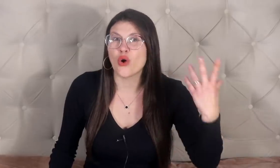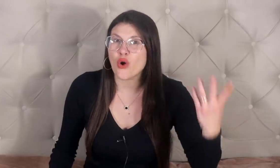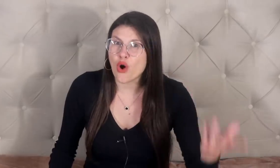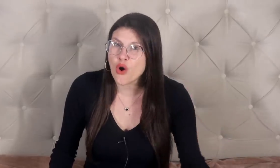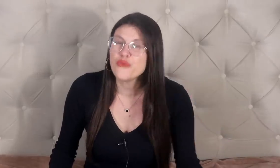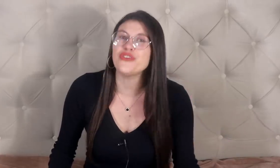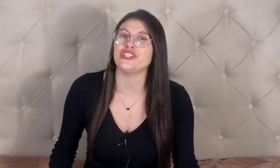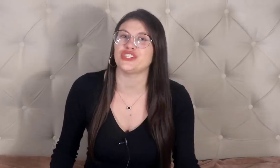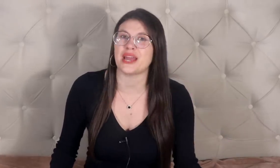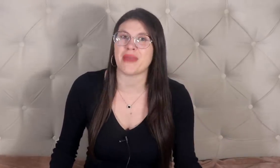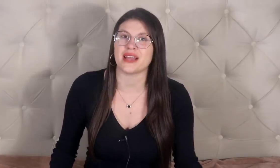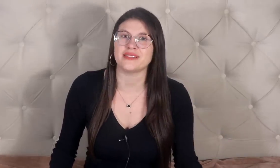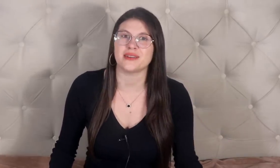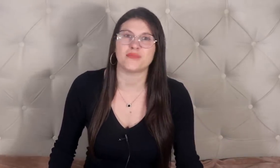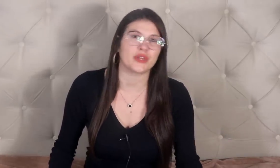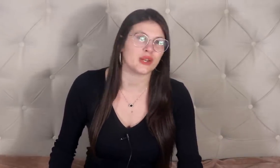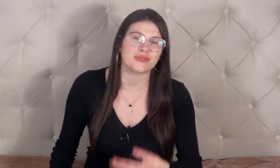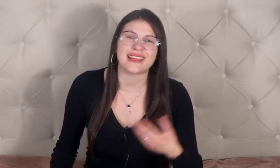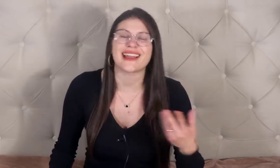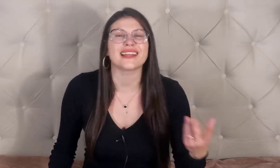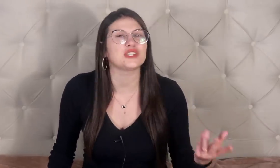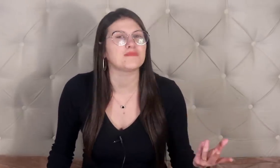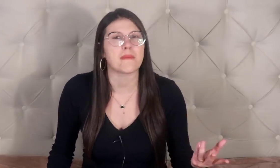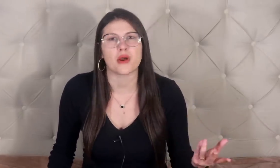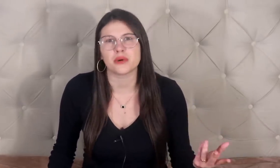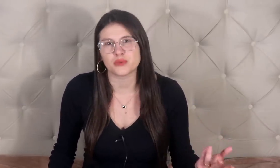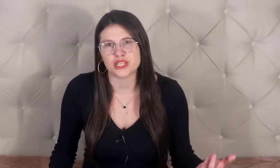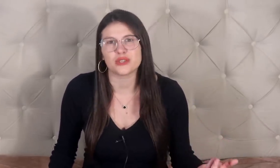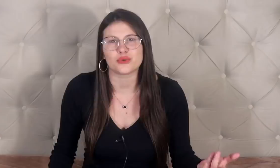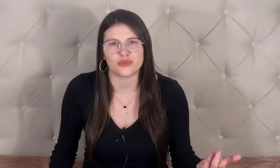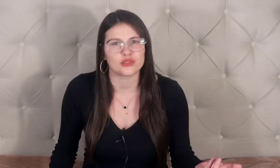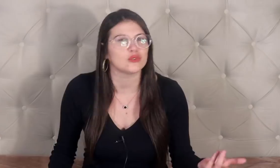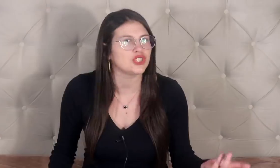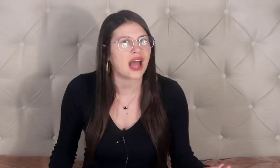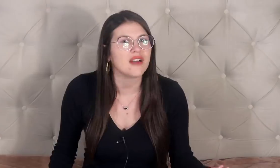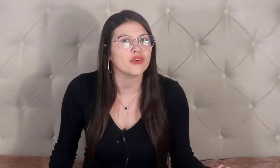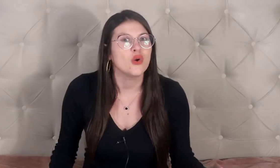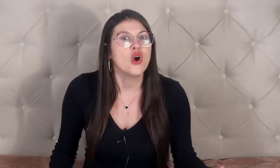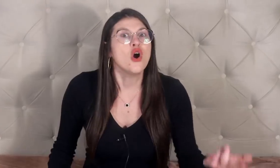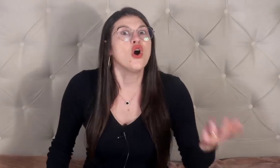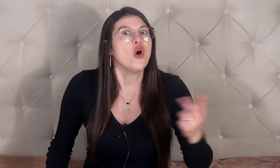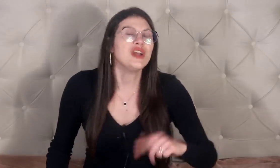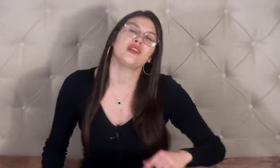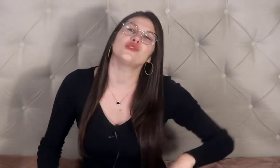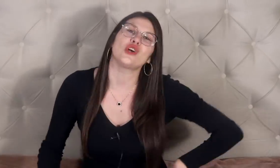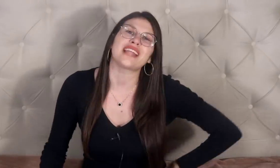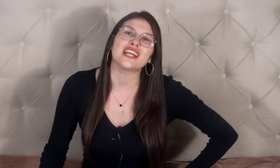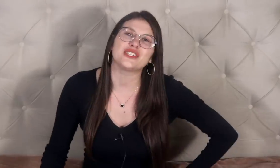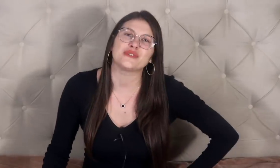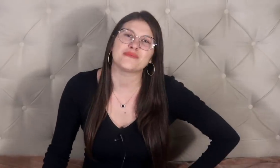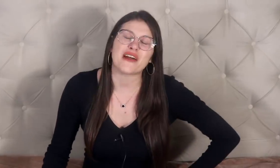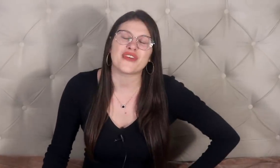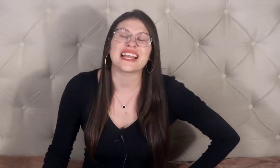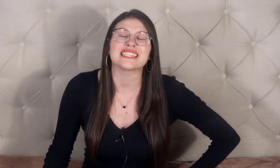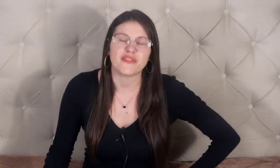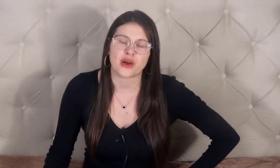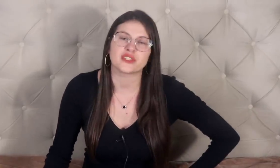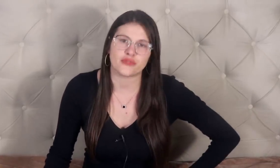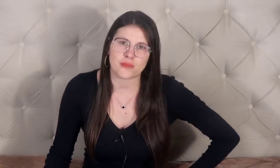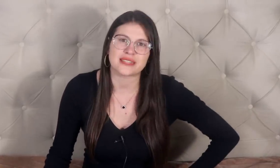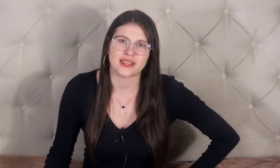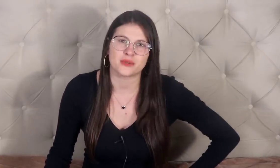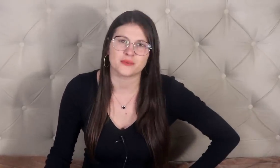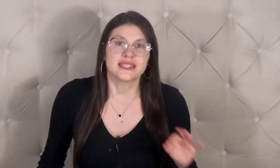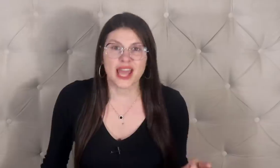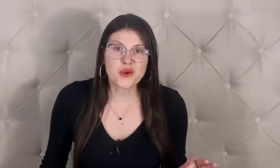o senhor ou finge demência, porque não tem nada de papel manuscrito no voto auditável, ou então o senhor tá agindo de má fé nessa